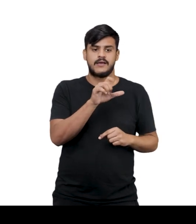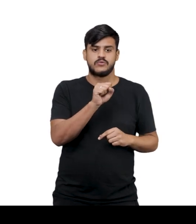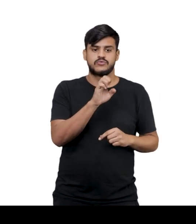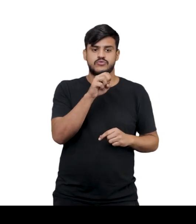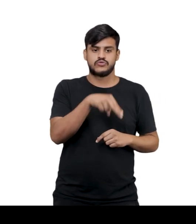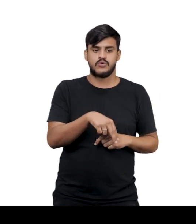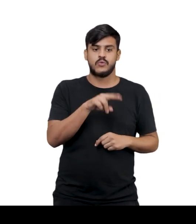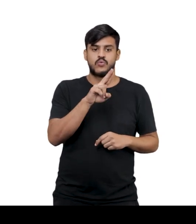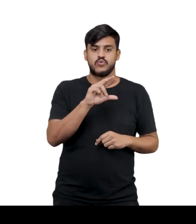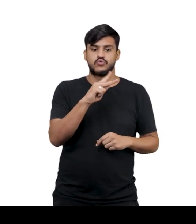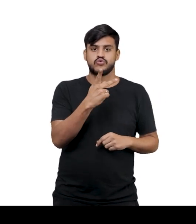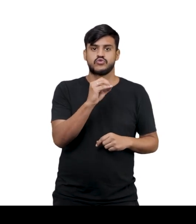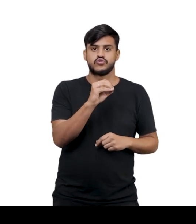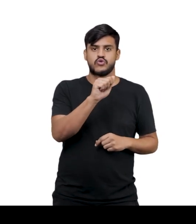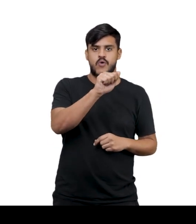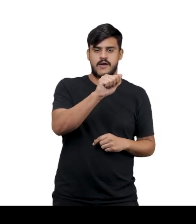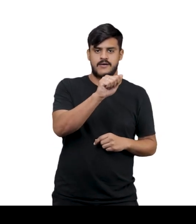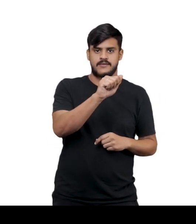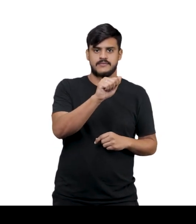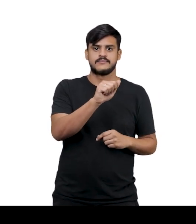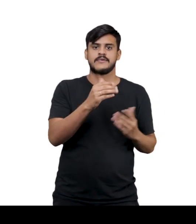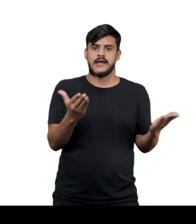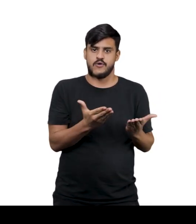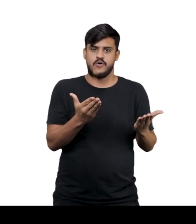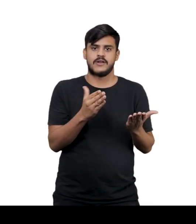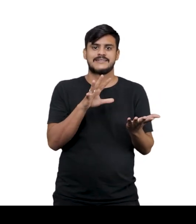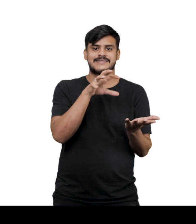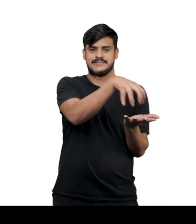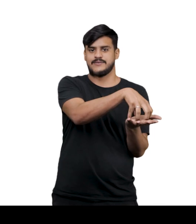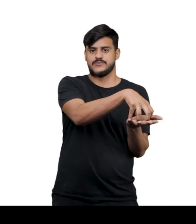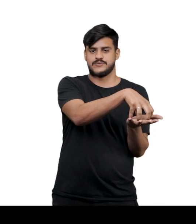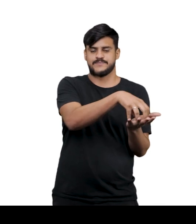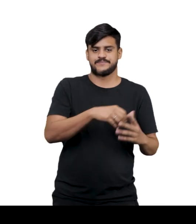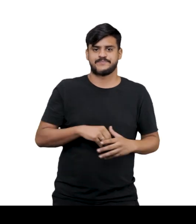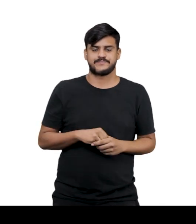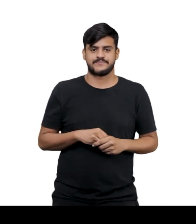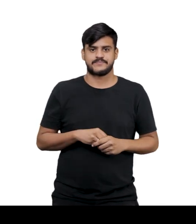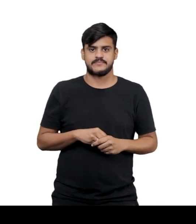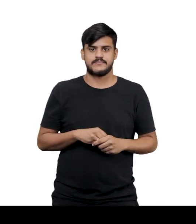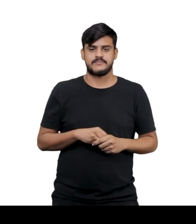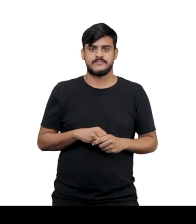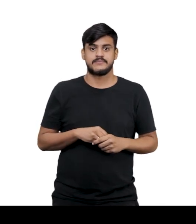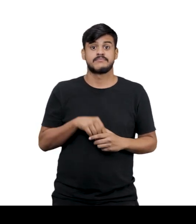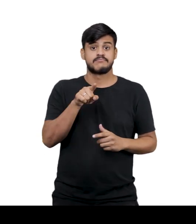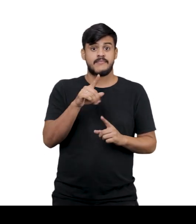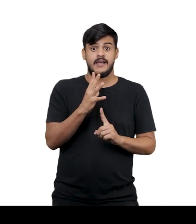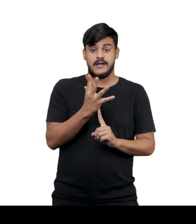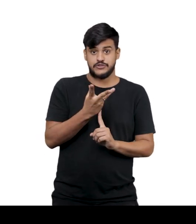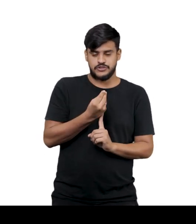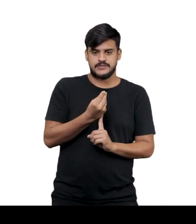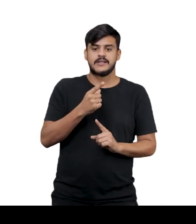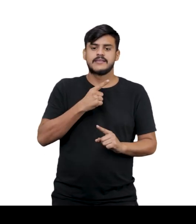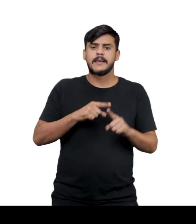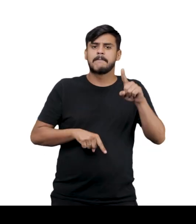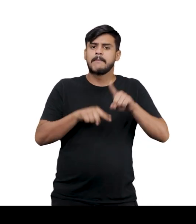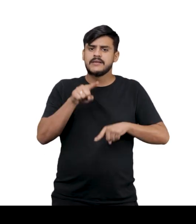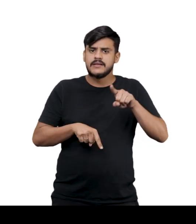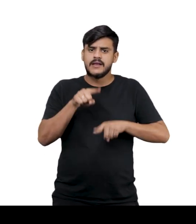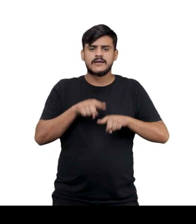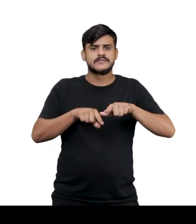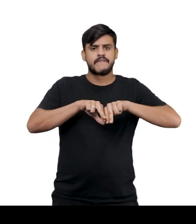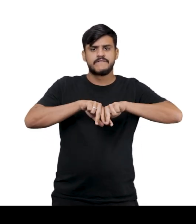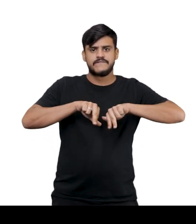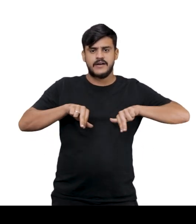o trabalho de Delson Uchoa, centralizado neste corredor da exposição. Os trabalhos do artista